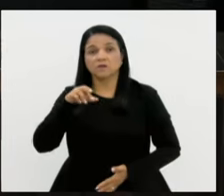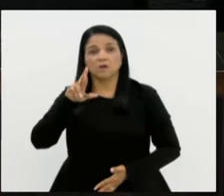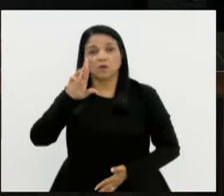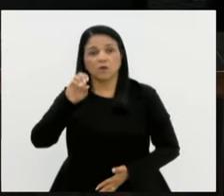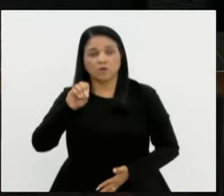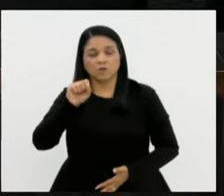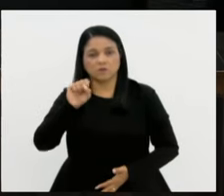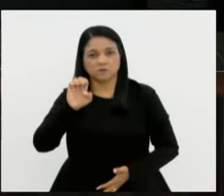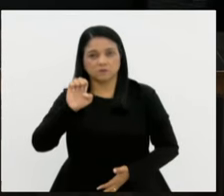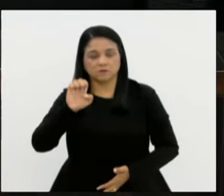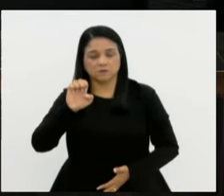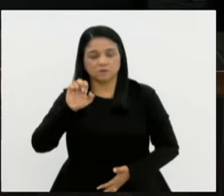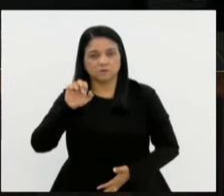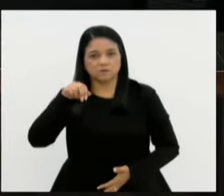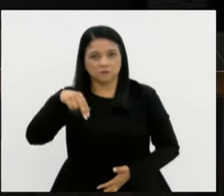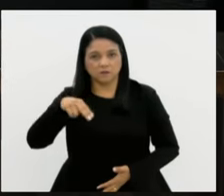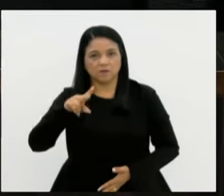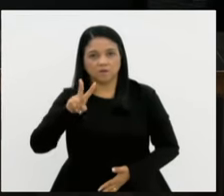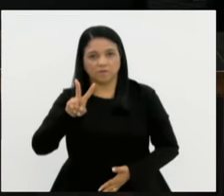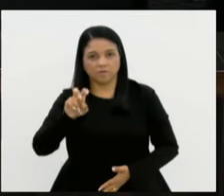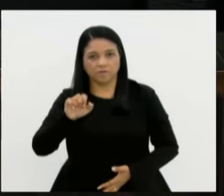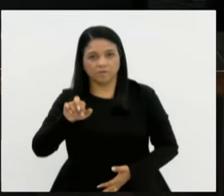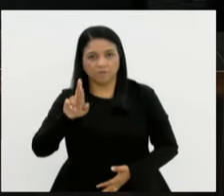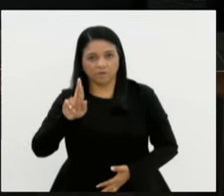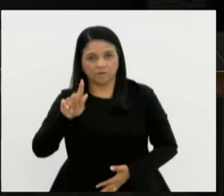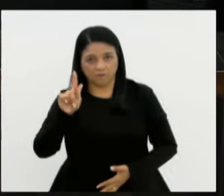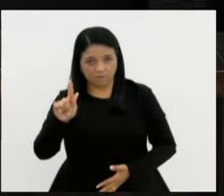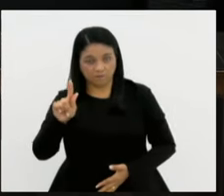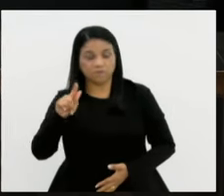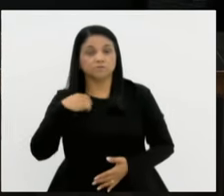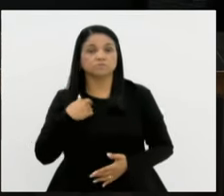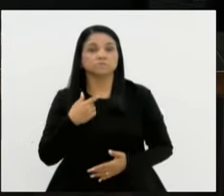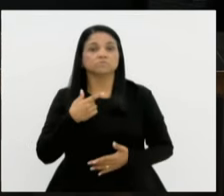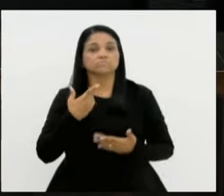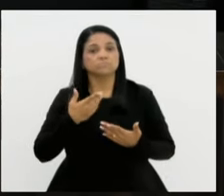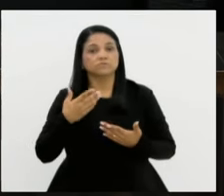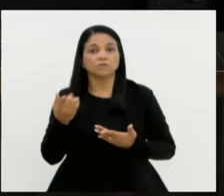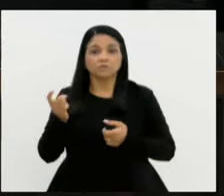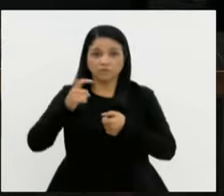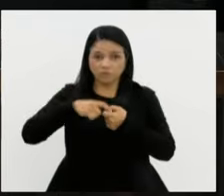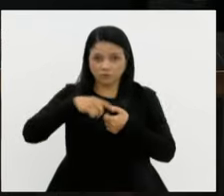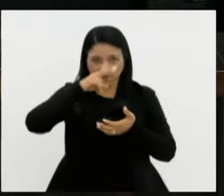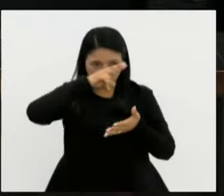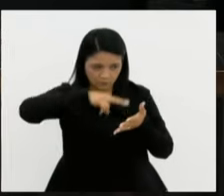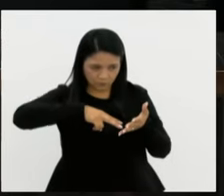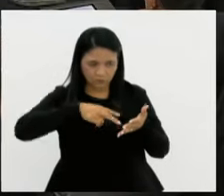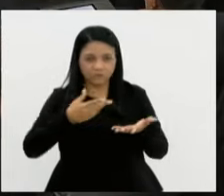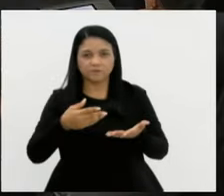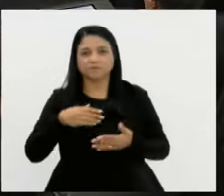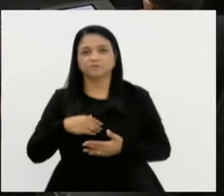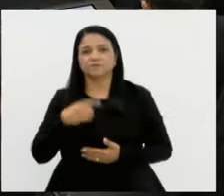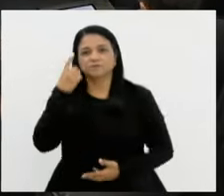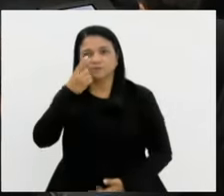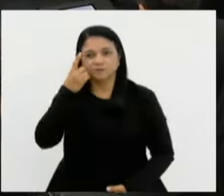proceder. Então, vamos retomar a leitura, por favor, Rosenberg. Senhor presidente, Bom dia